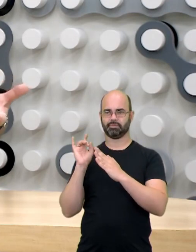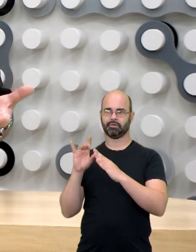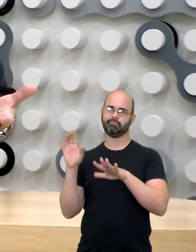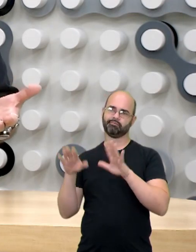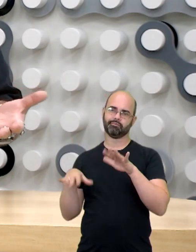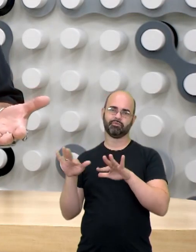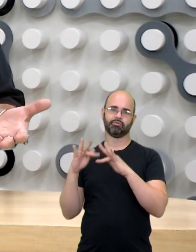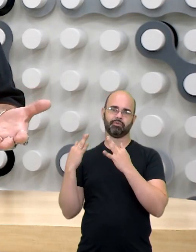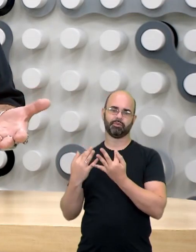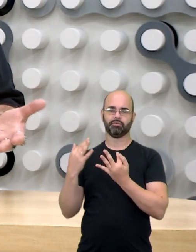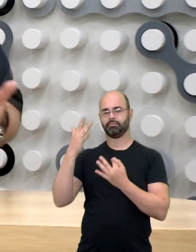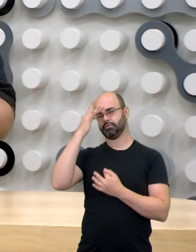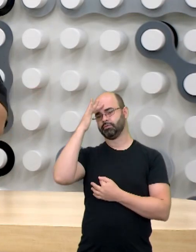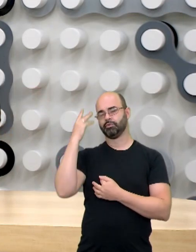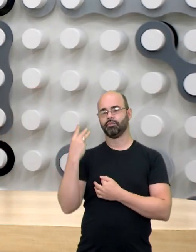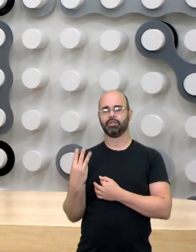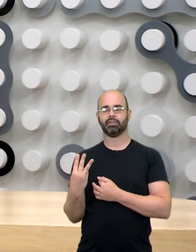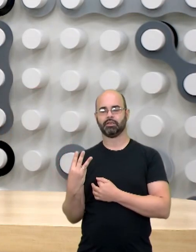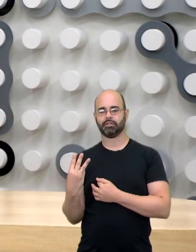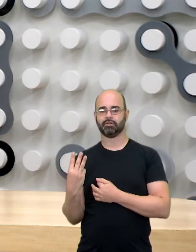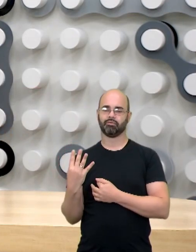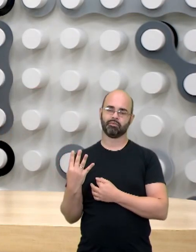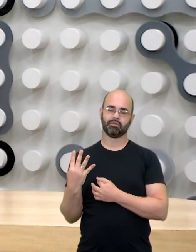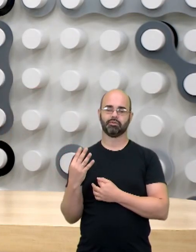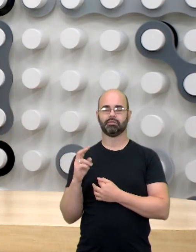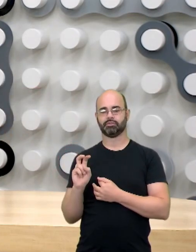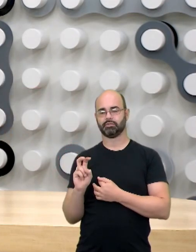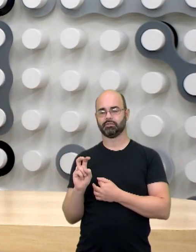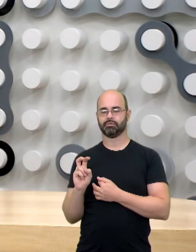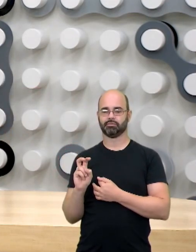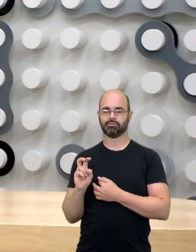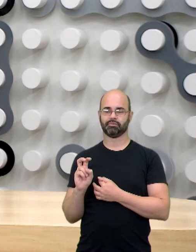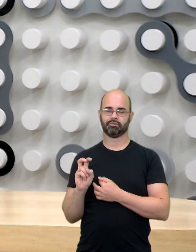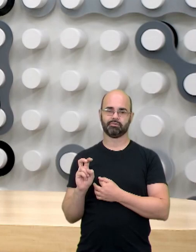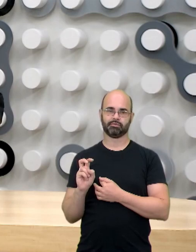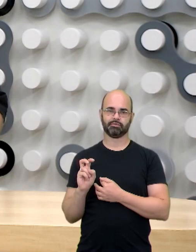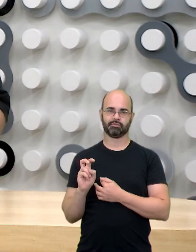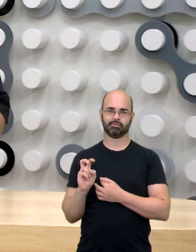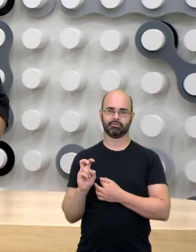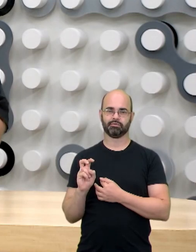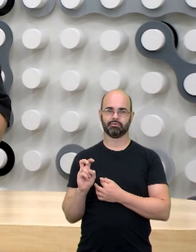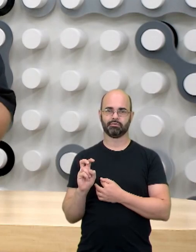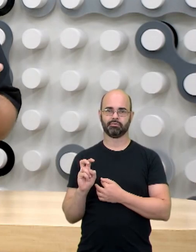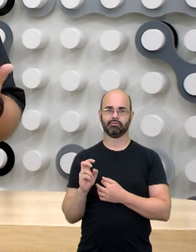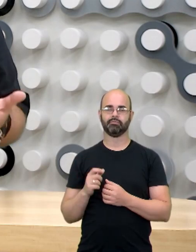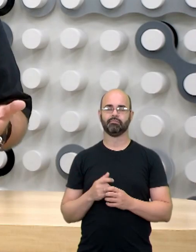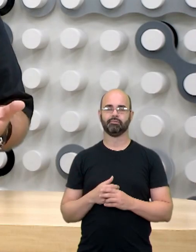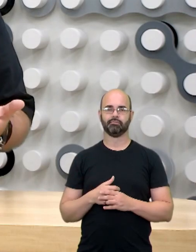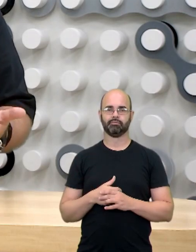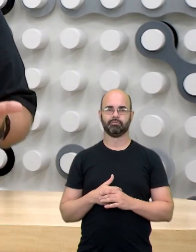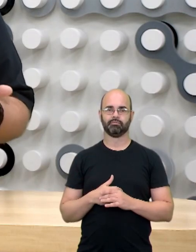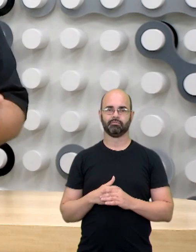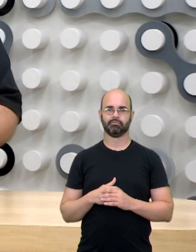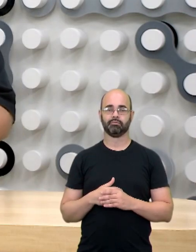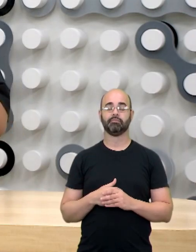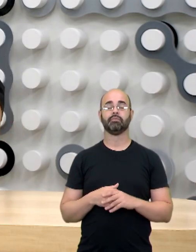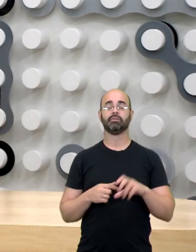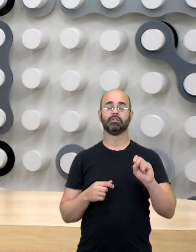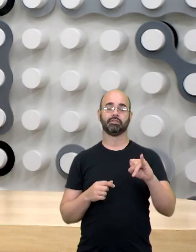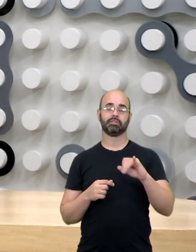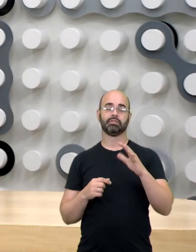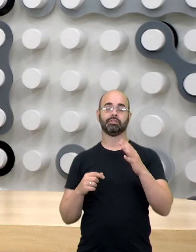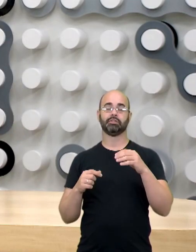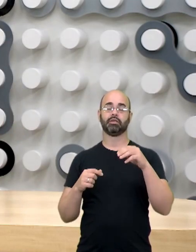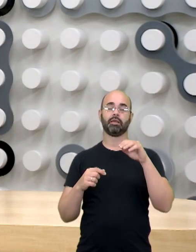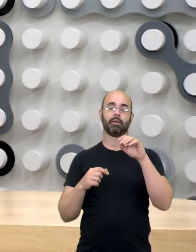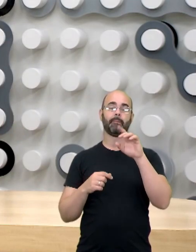que têm 3 pessoas, 4 pessoas, 5 pessoas. Quando você fala uma média per capita, você sabe que a média